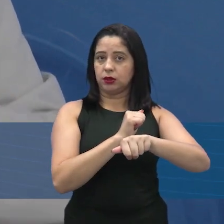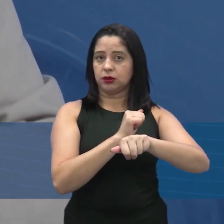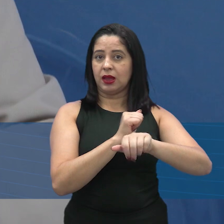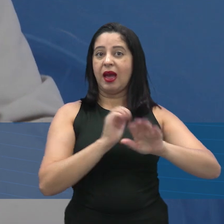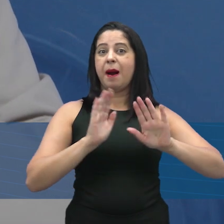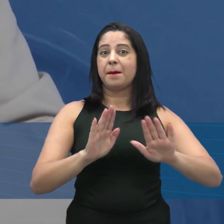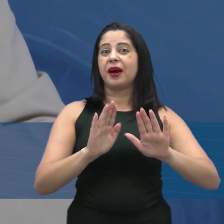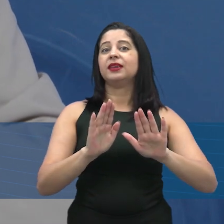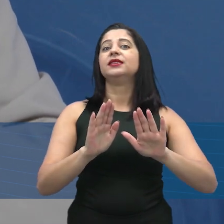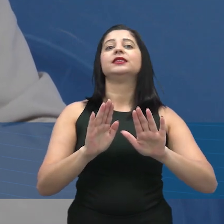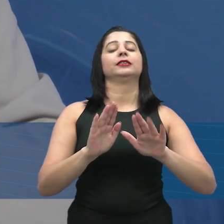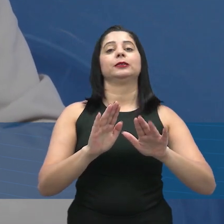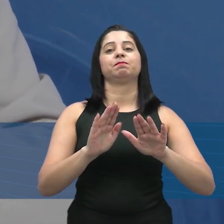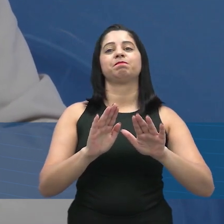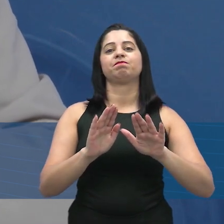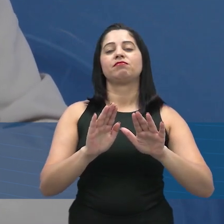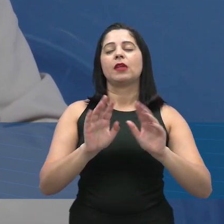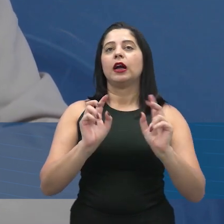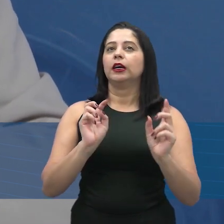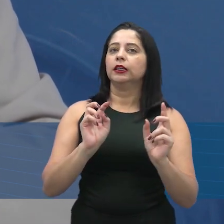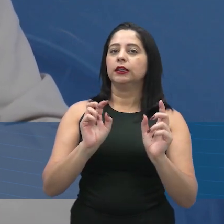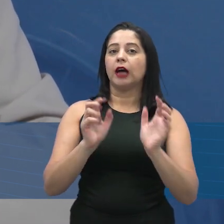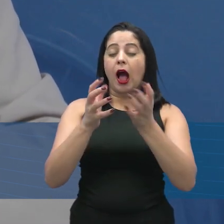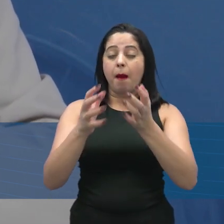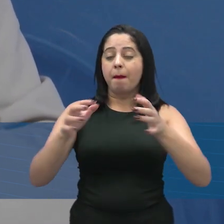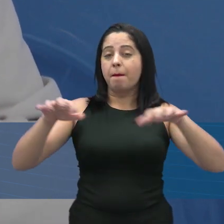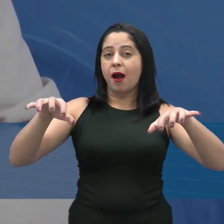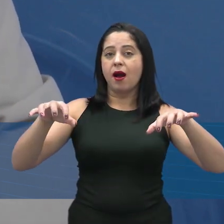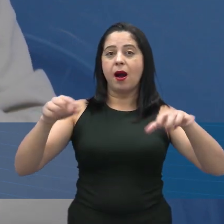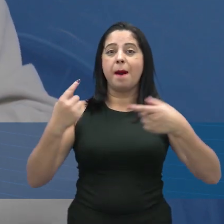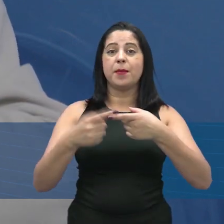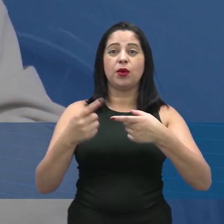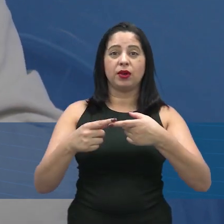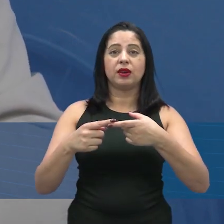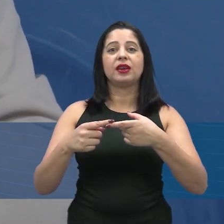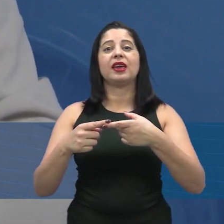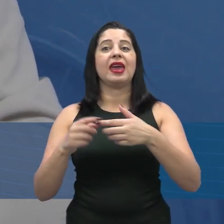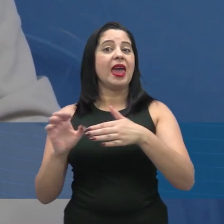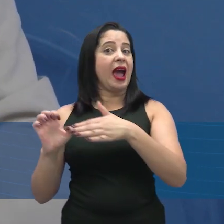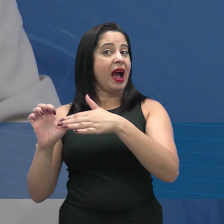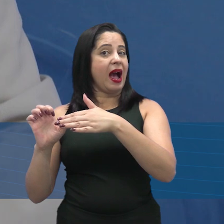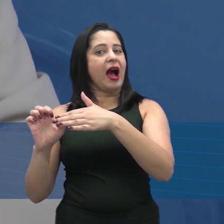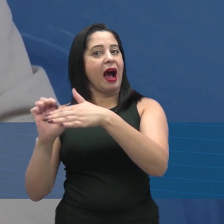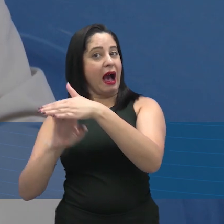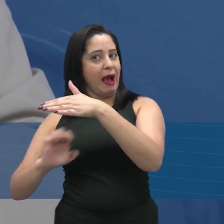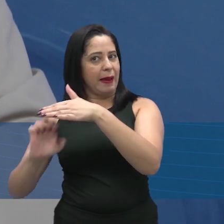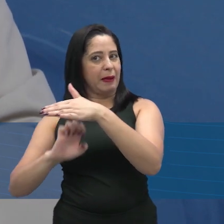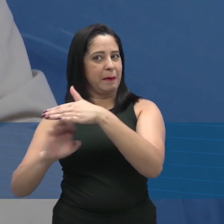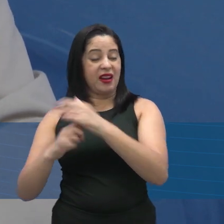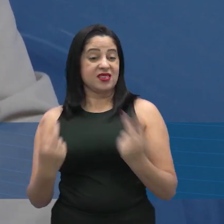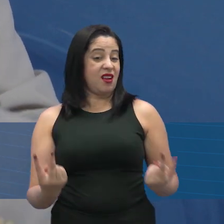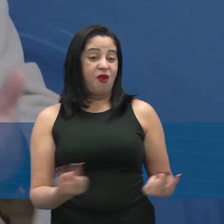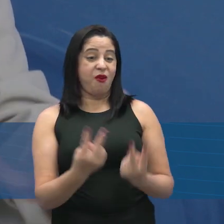A dissociação, ela surge no mercado em função da baixa valorização por parte do agente